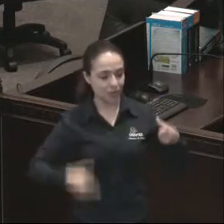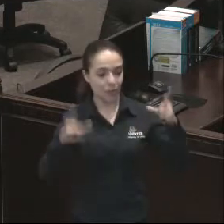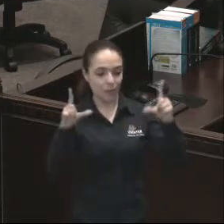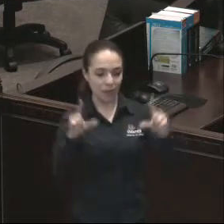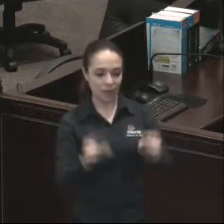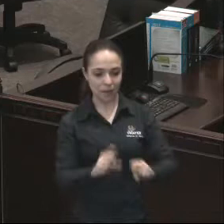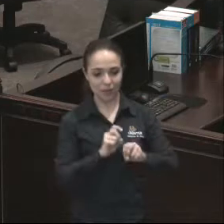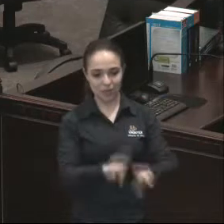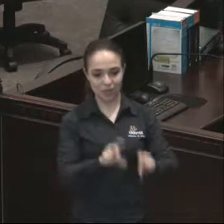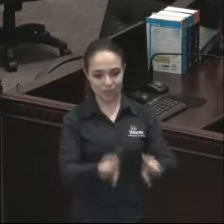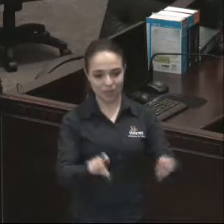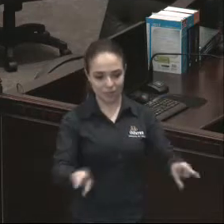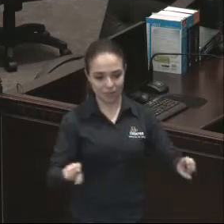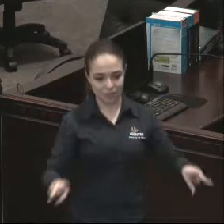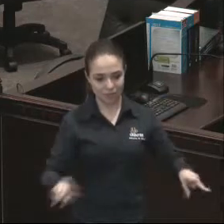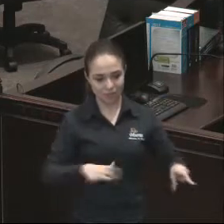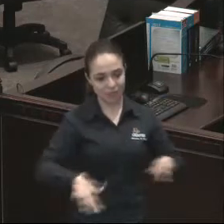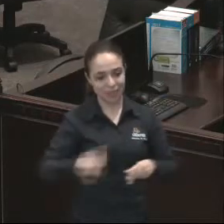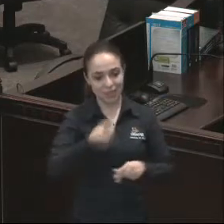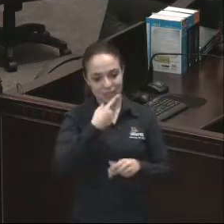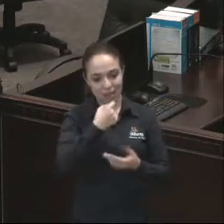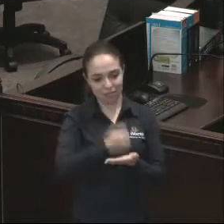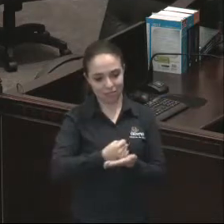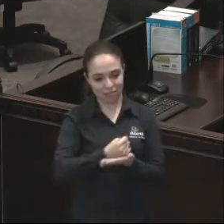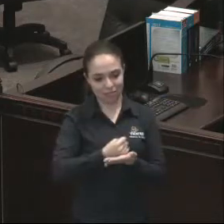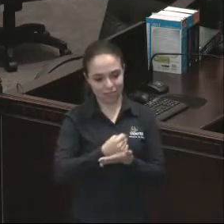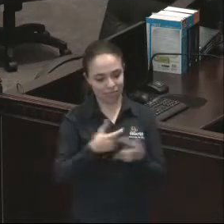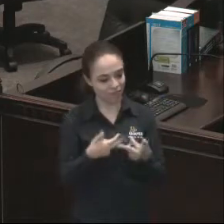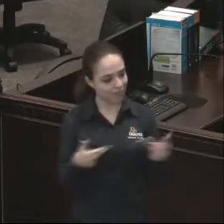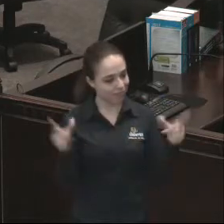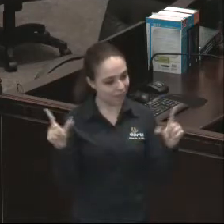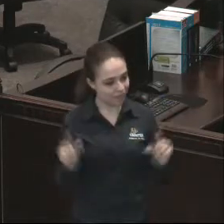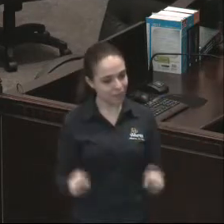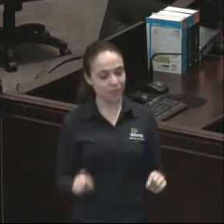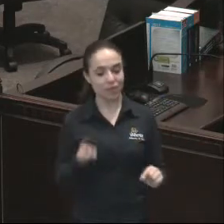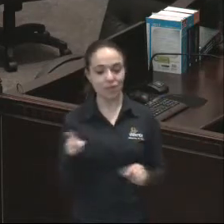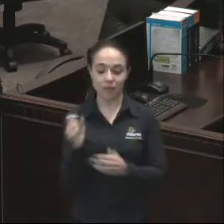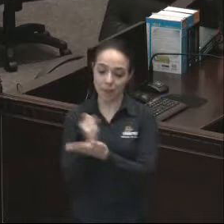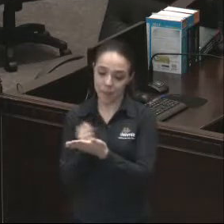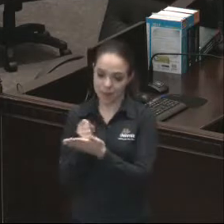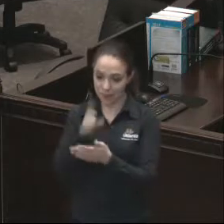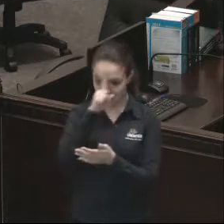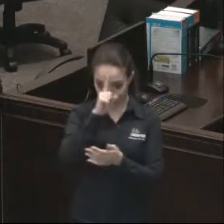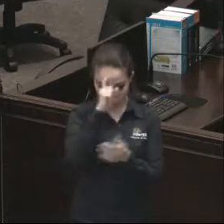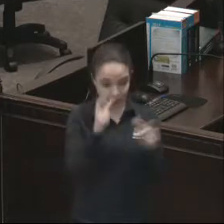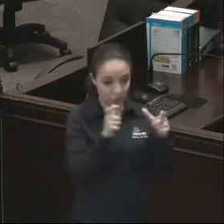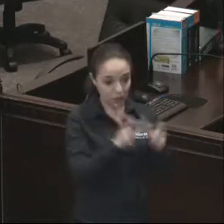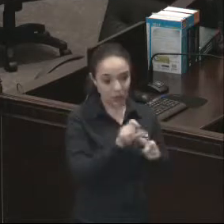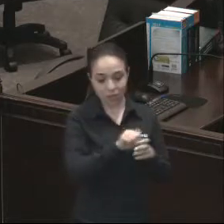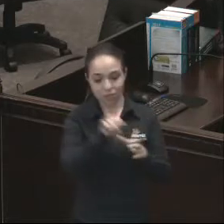a contaminação ambiental por fármacos, a gente ter nas farmácias, nos hospitais, lugares que